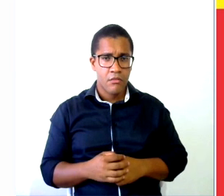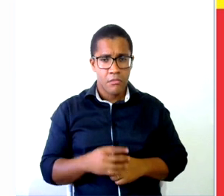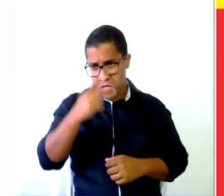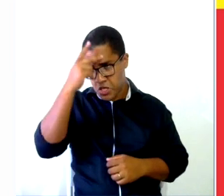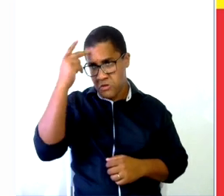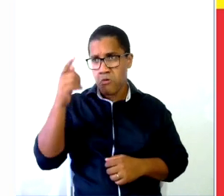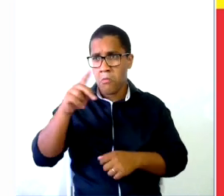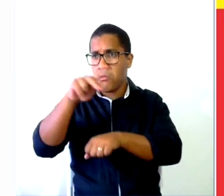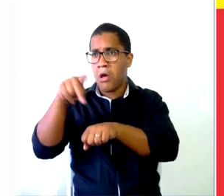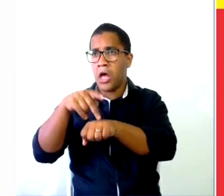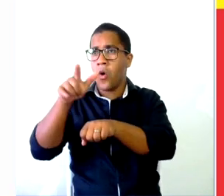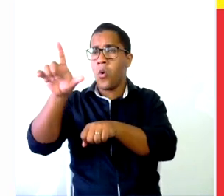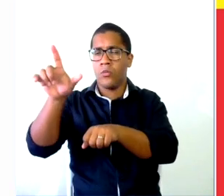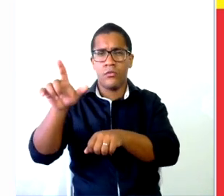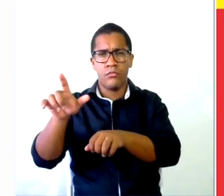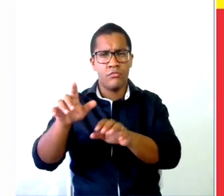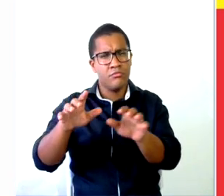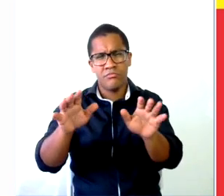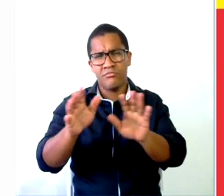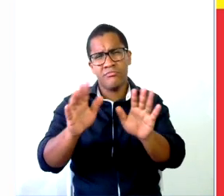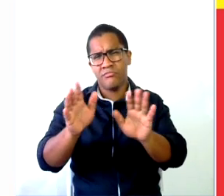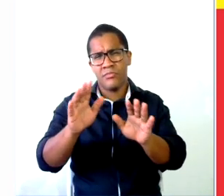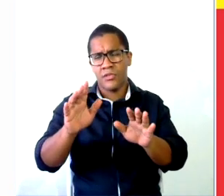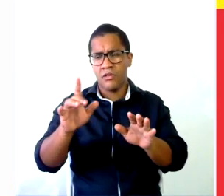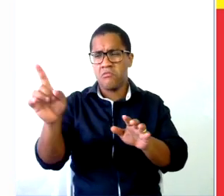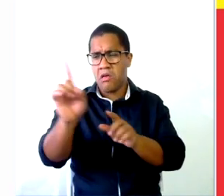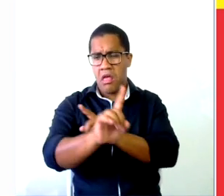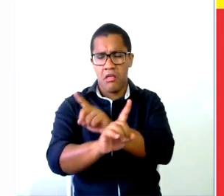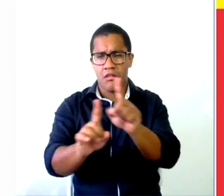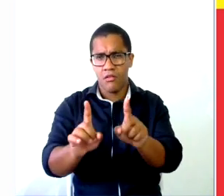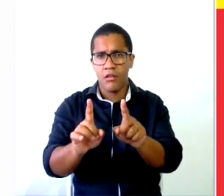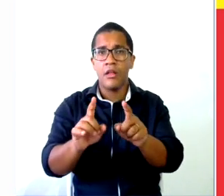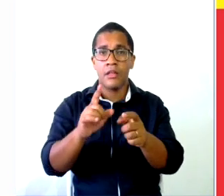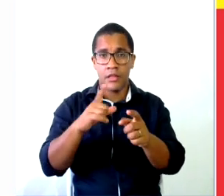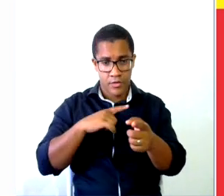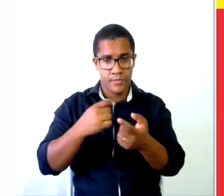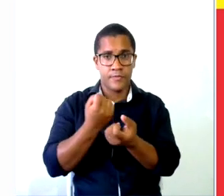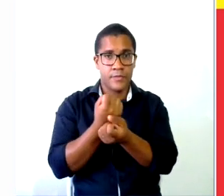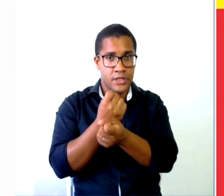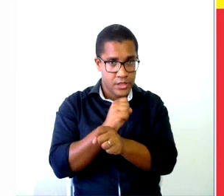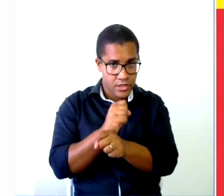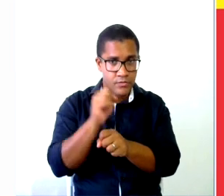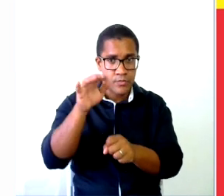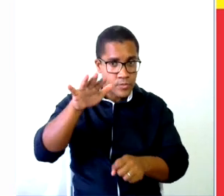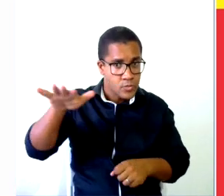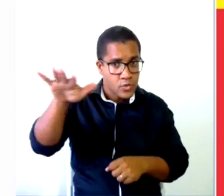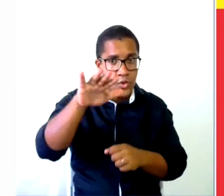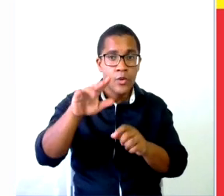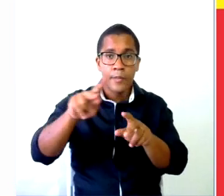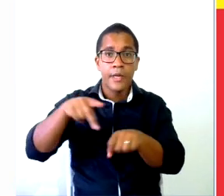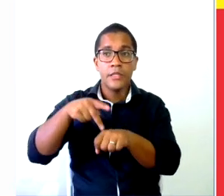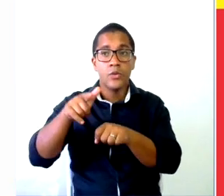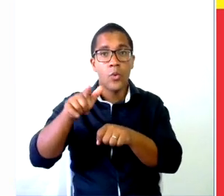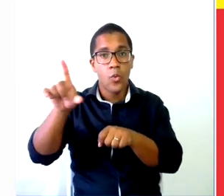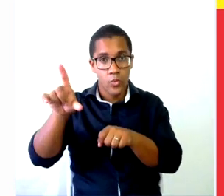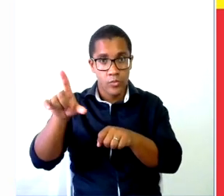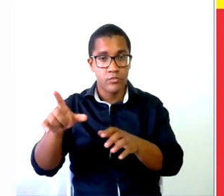os estrangeiros. Os escravos e estrangeiros, os únicos